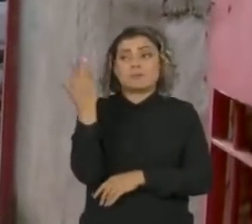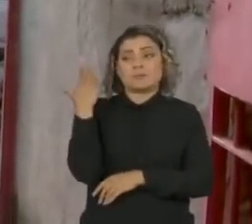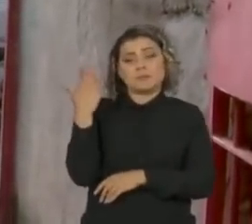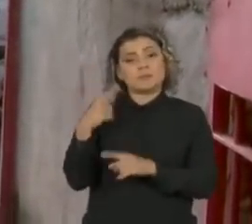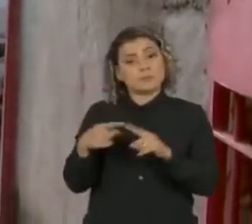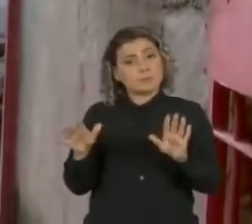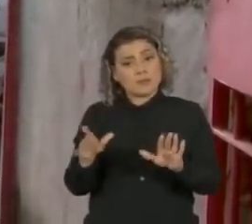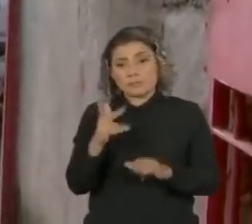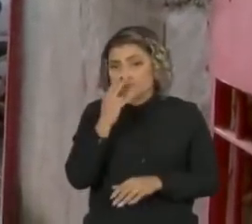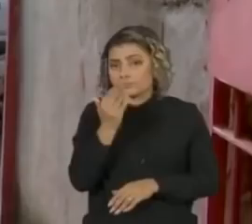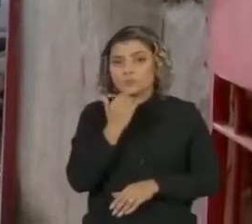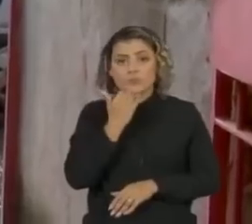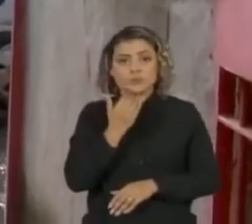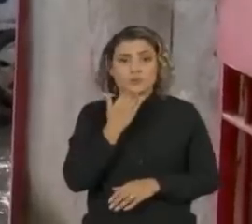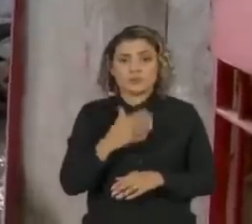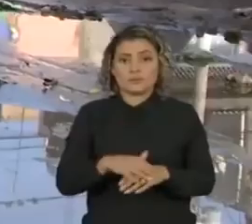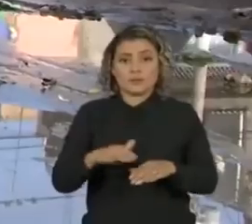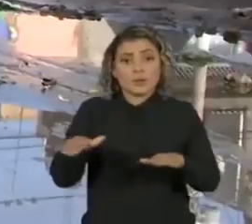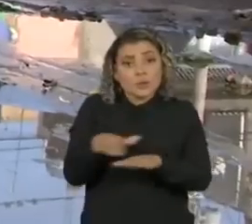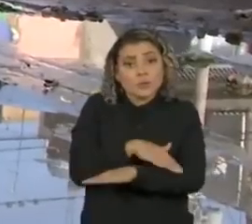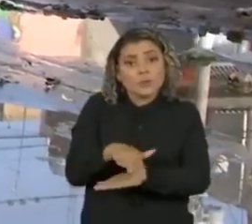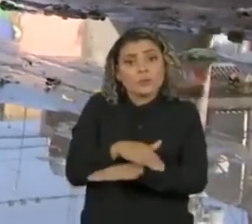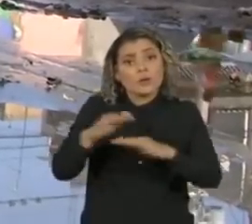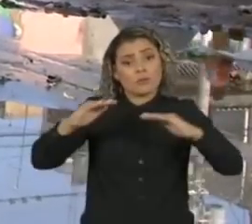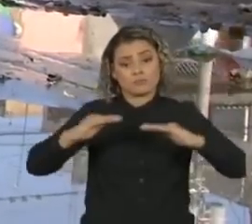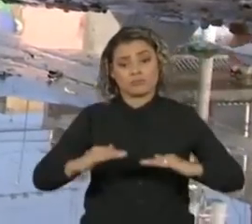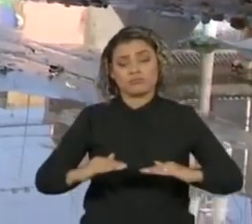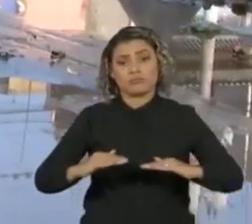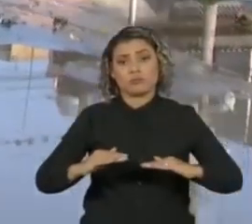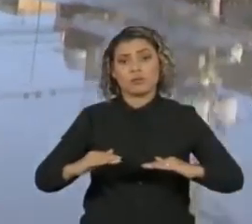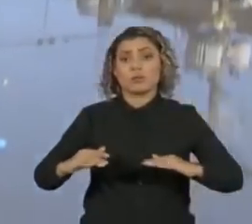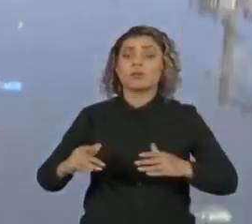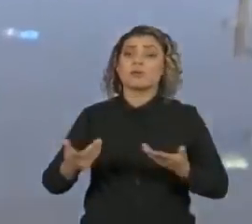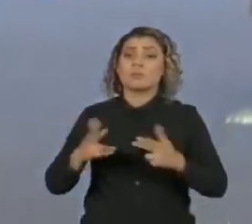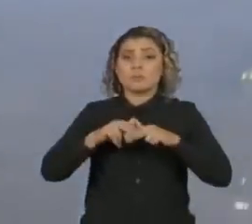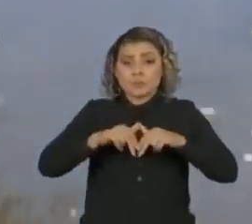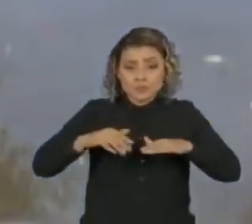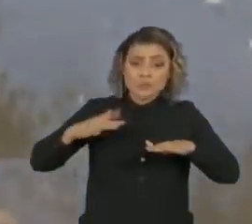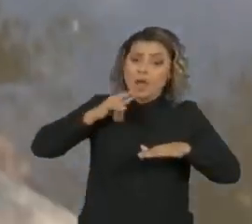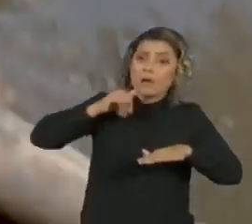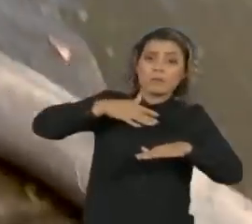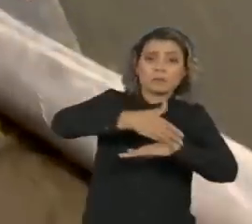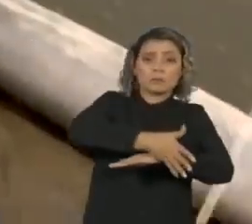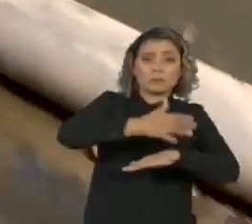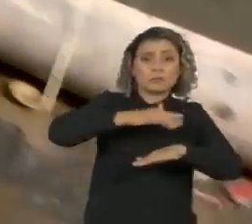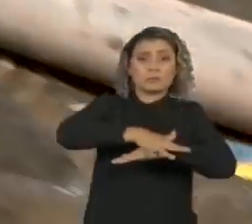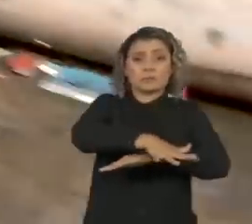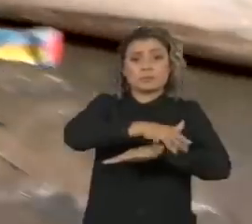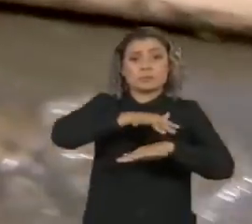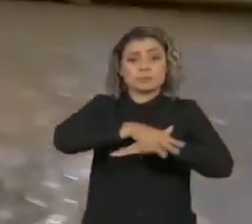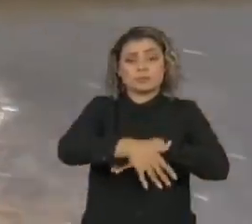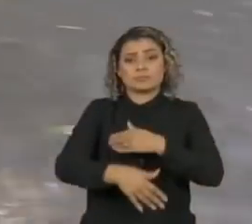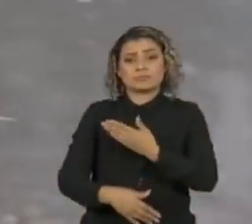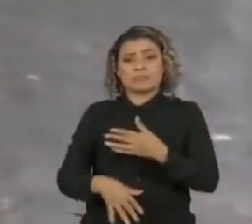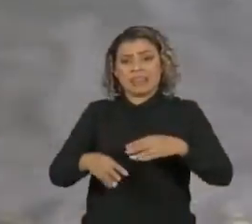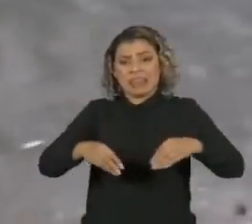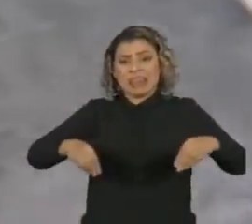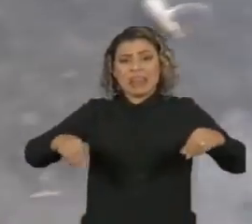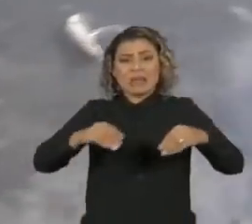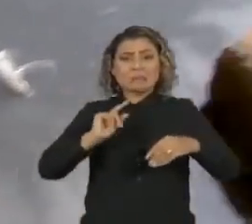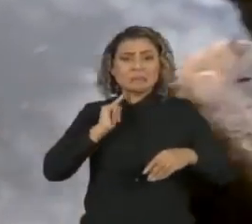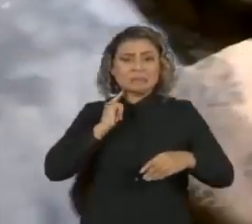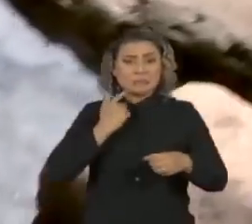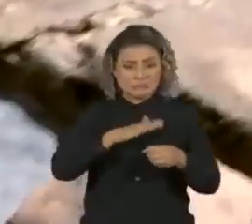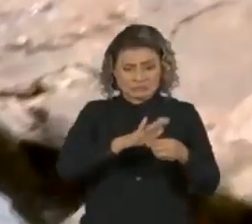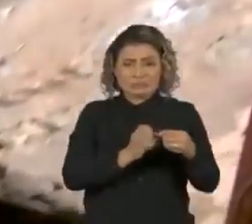como secar gelo. As ruas são mais baixas que o nível do rio e dos córregos em volta. Além disso, a lama e os